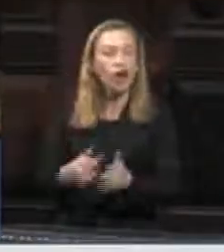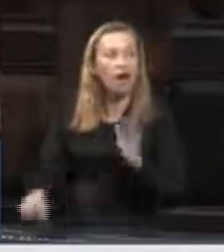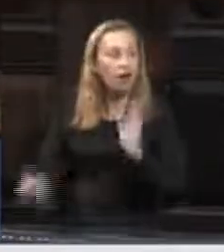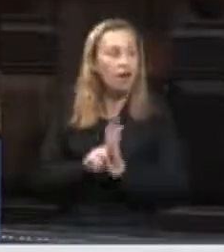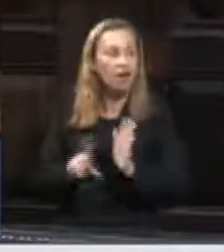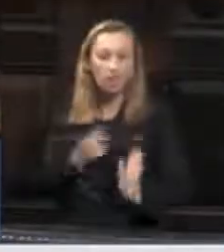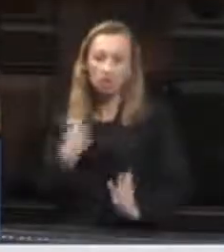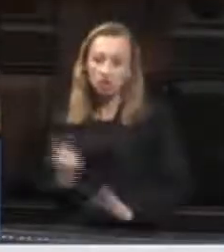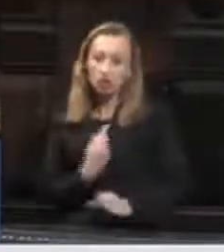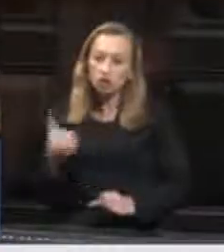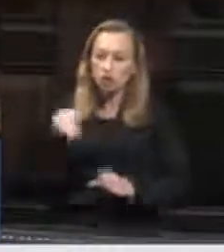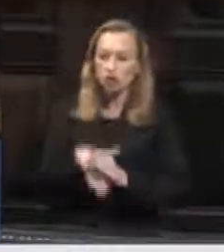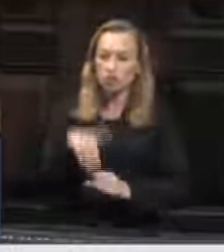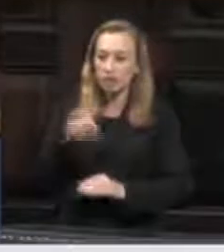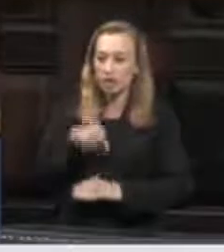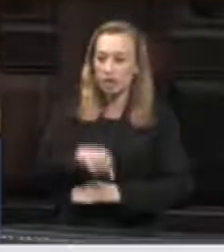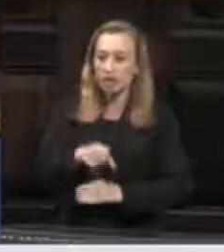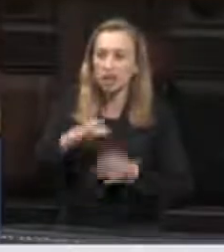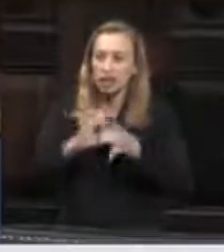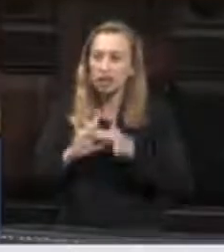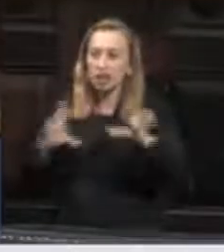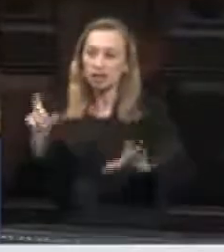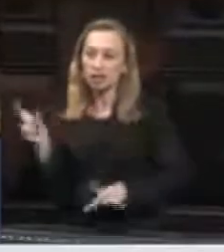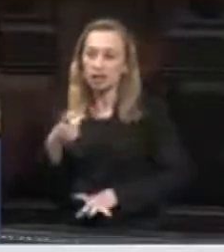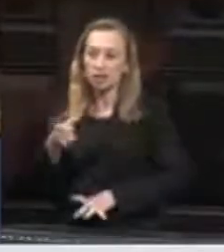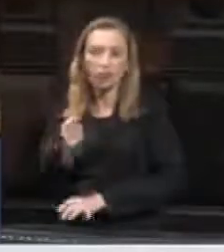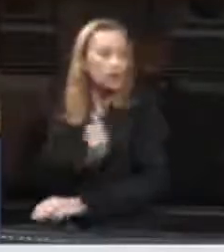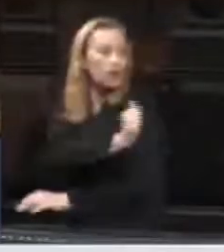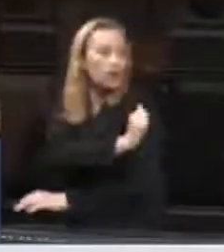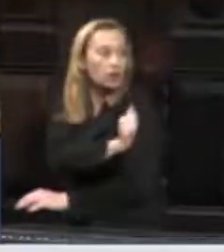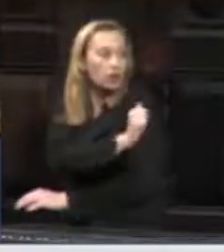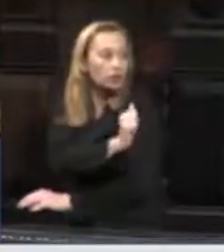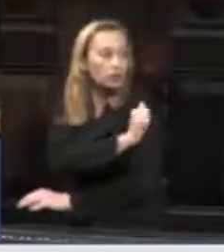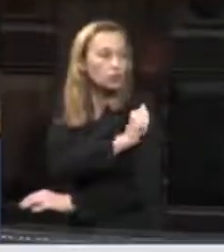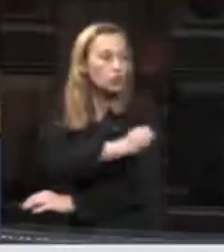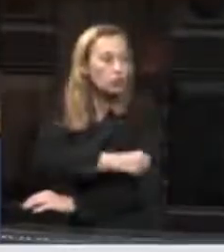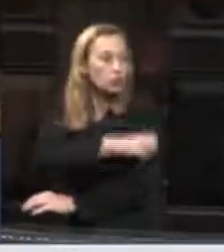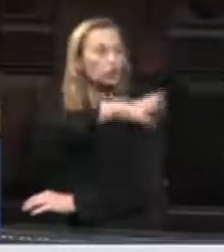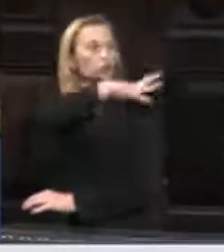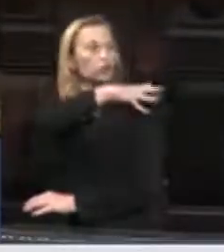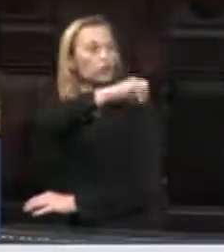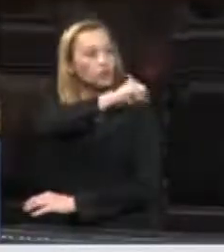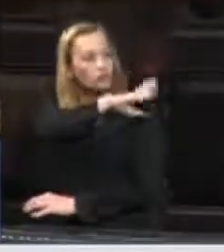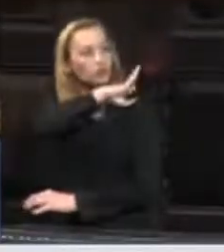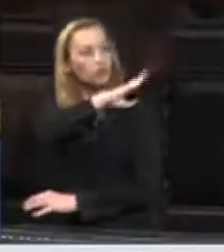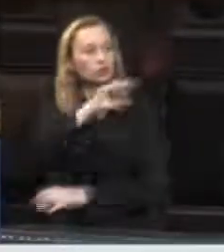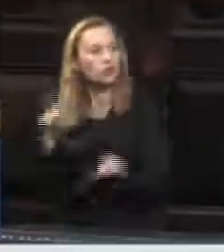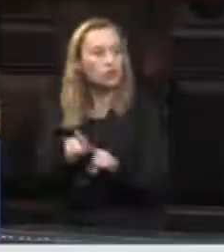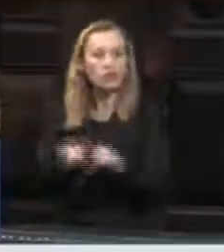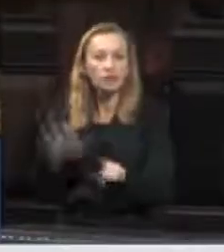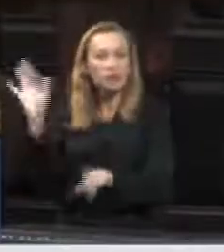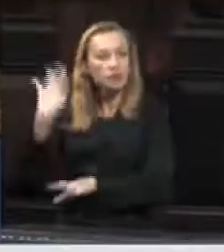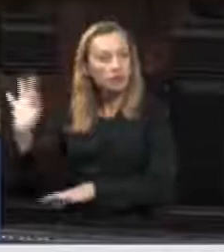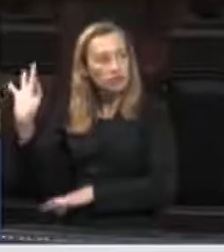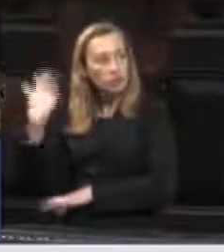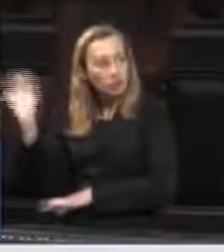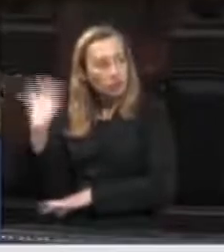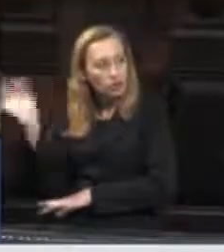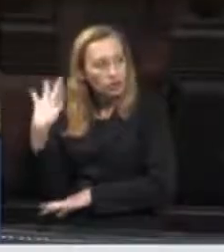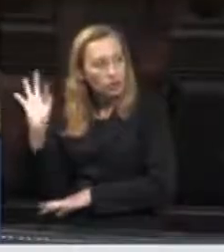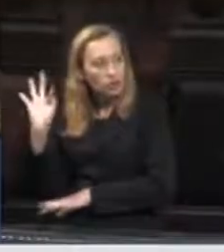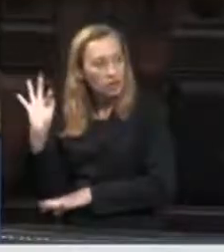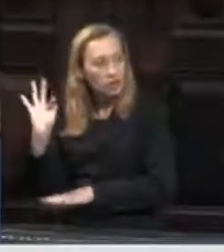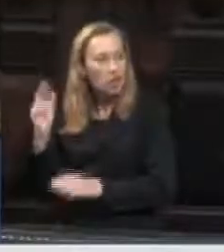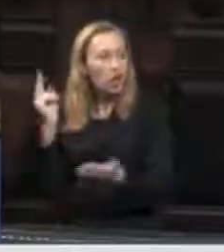que garantiu o passe livre intermunicipal para estudantes do ensino fundamental, médio, técnico e superior. É o mesmo governo do Estado